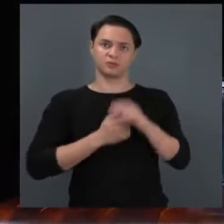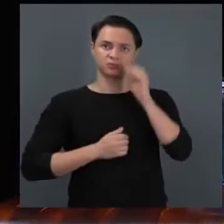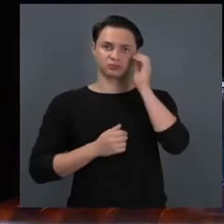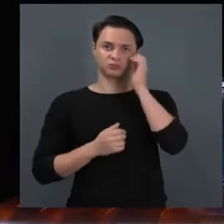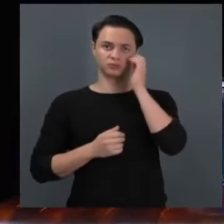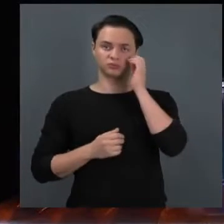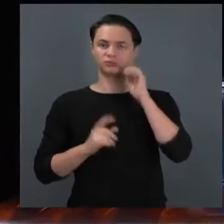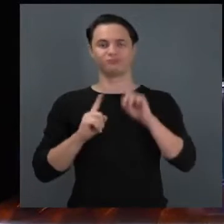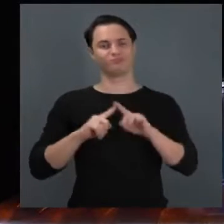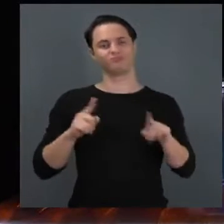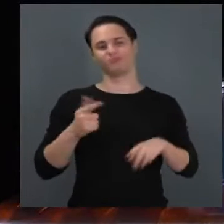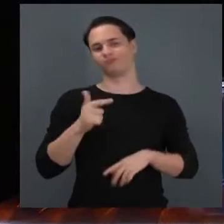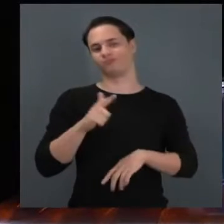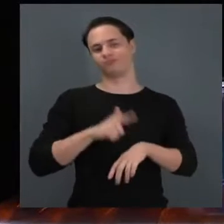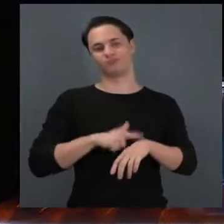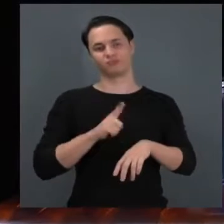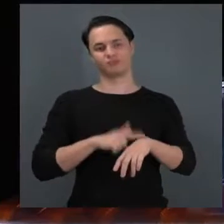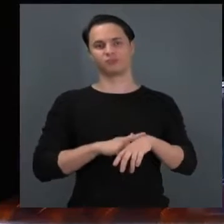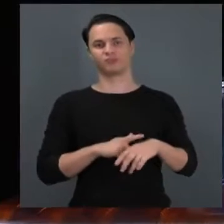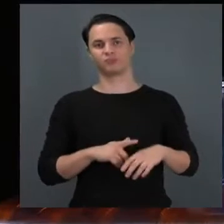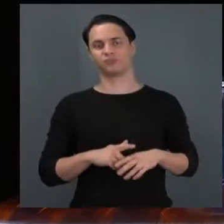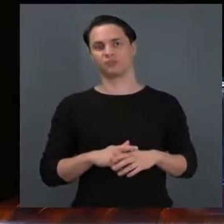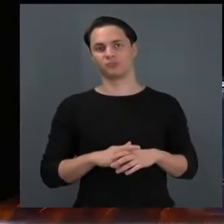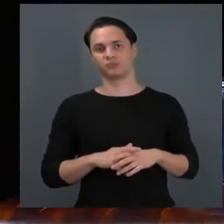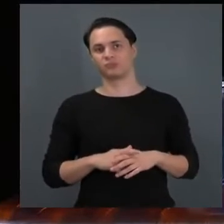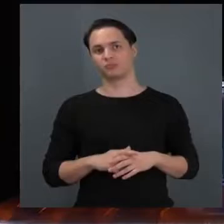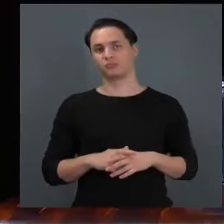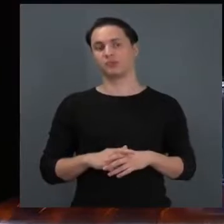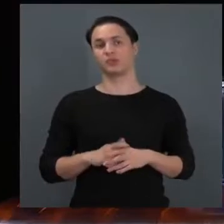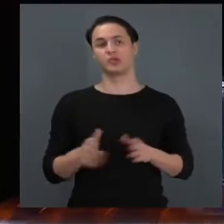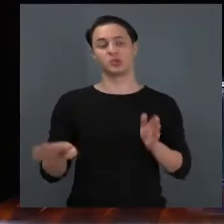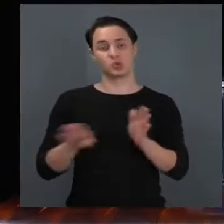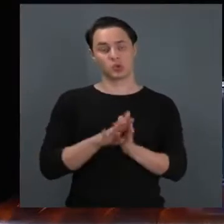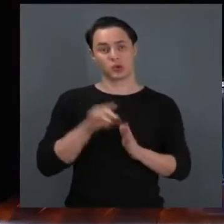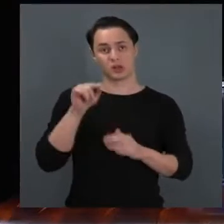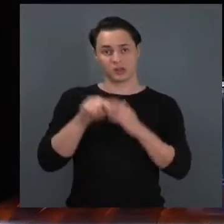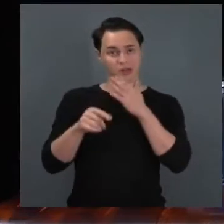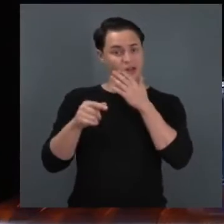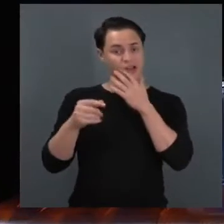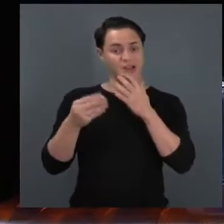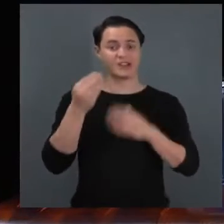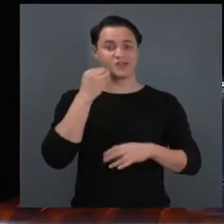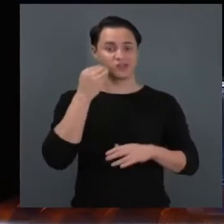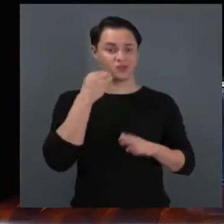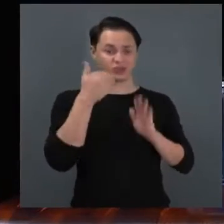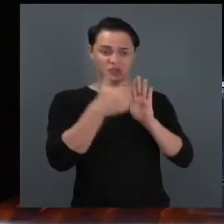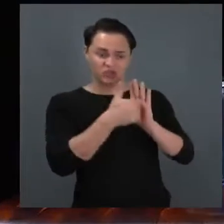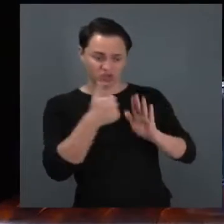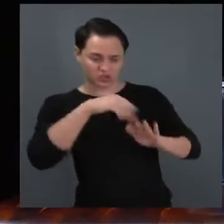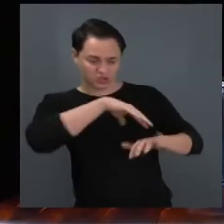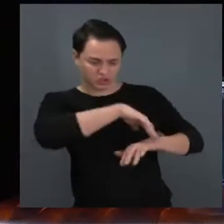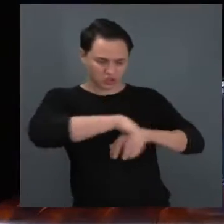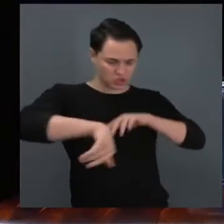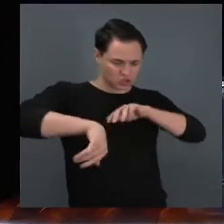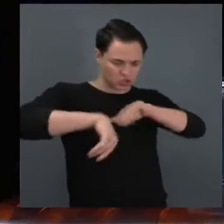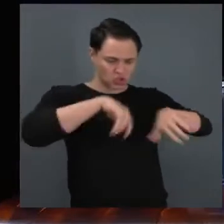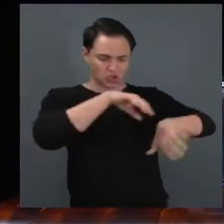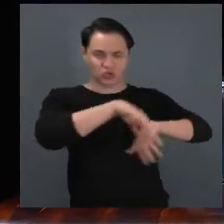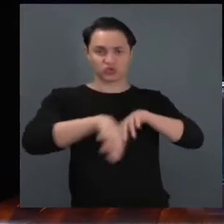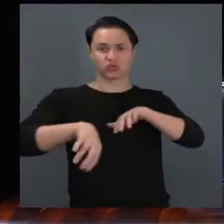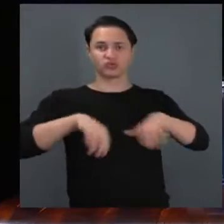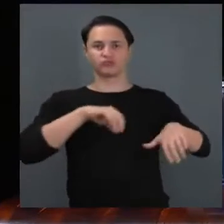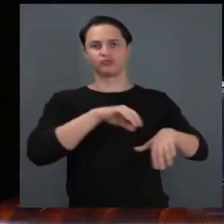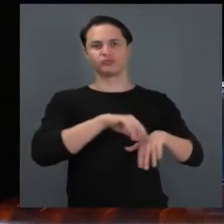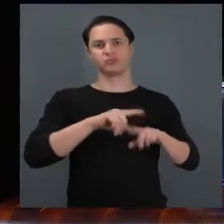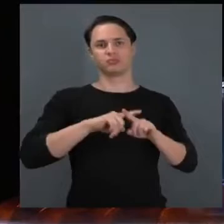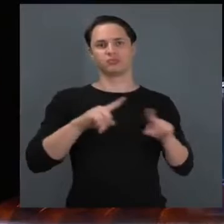Só que não deu tempo. Eles chegaram lá e tentavam tirar em cima do barro, que estava tudo em cima dele. Ele